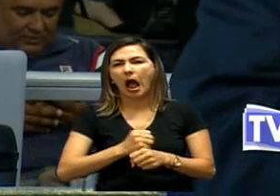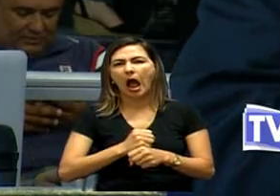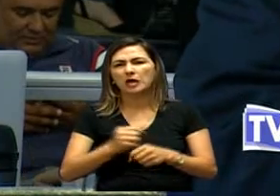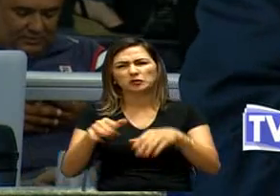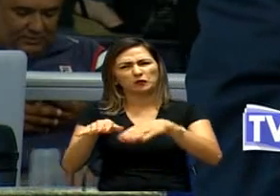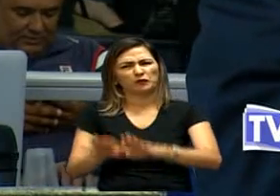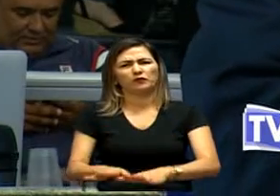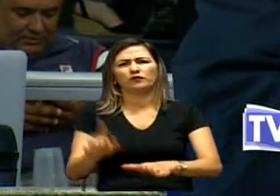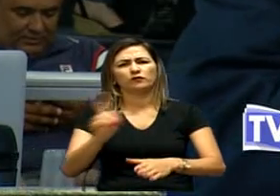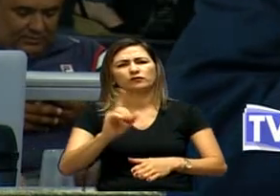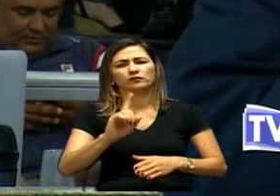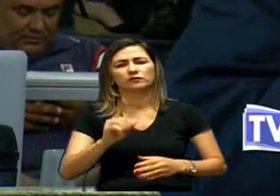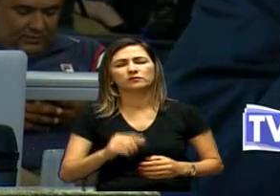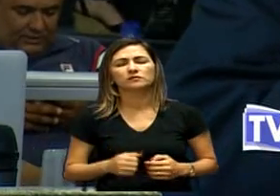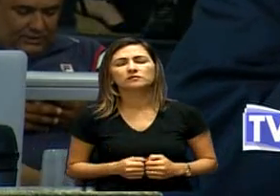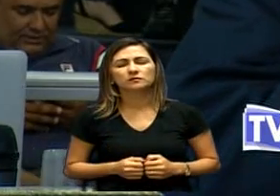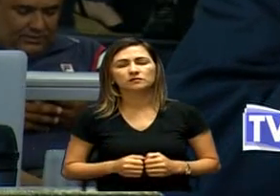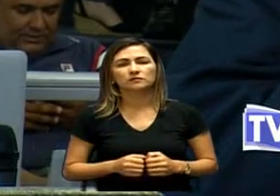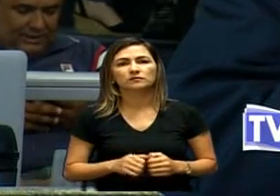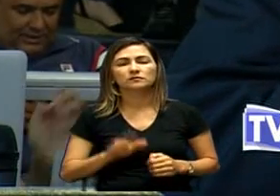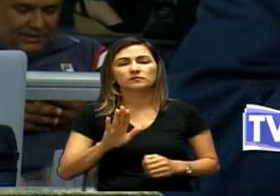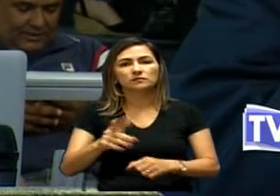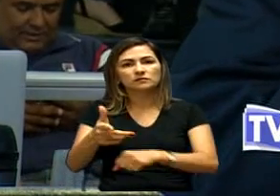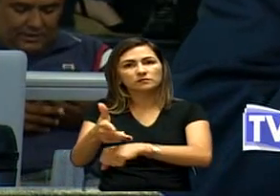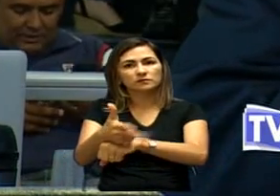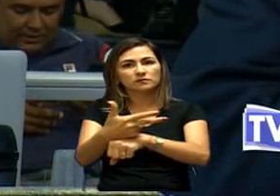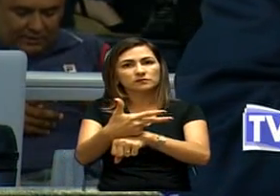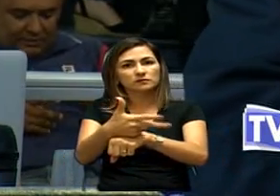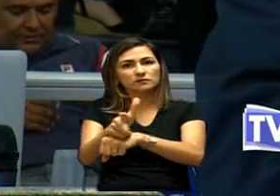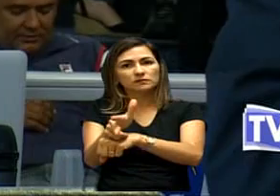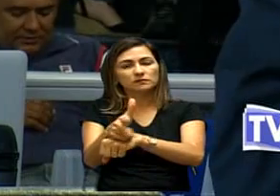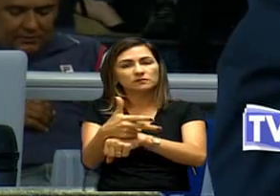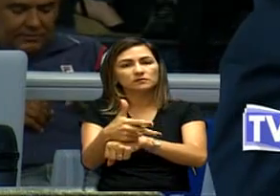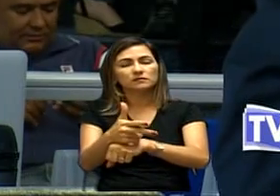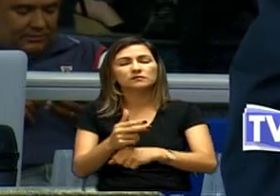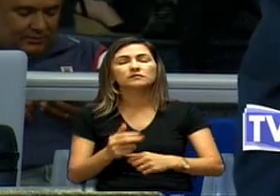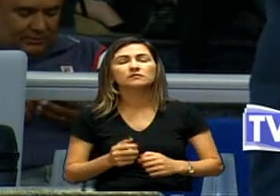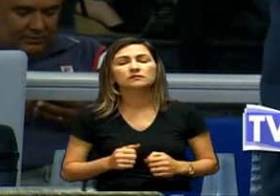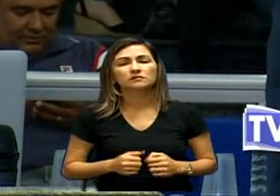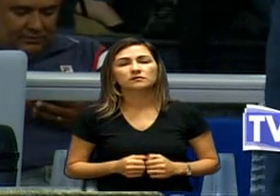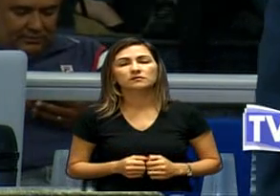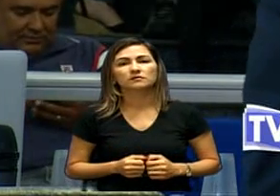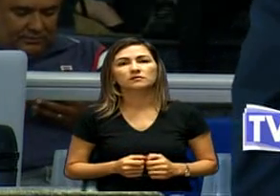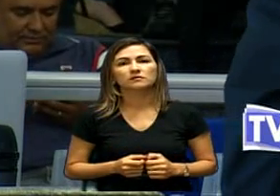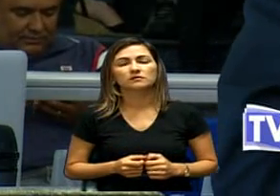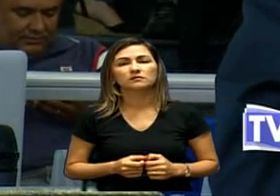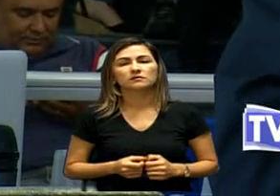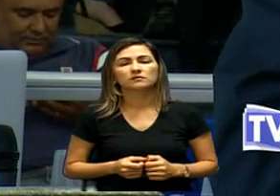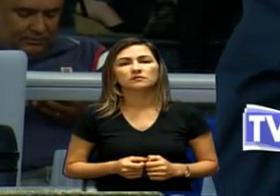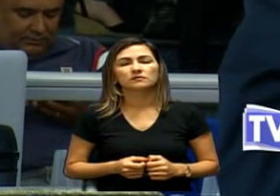lá. Mas é câmeras de monitoramento, vereador,